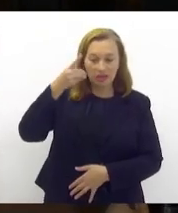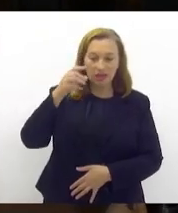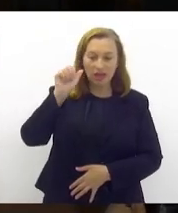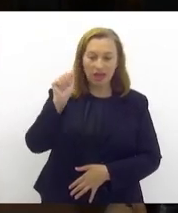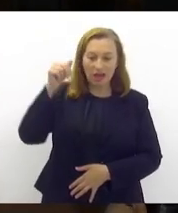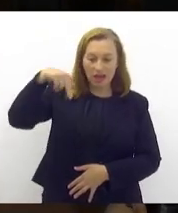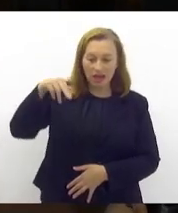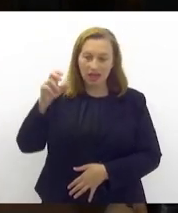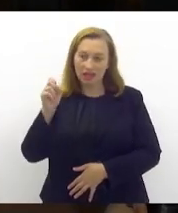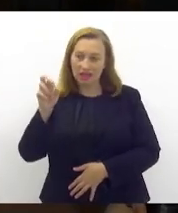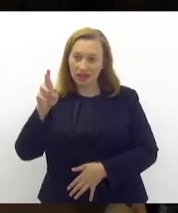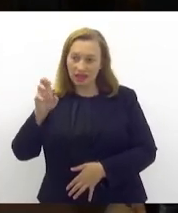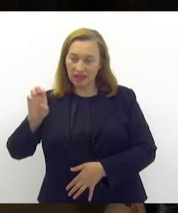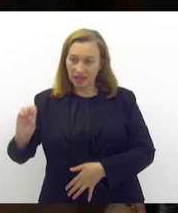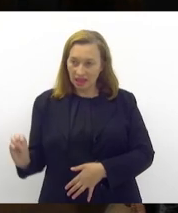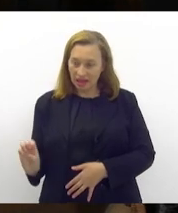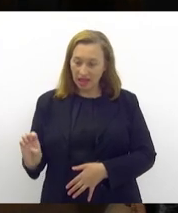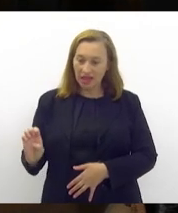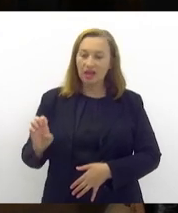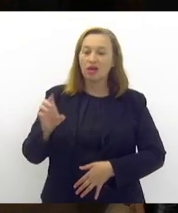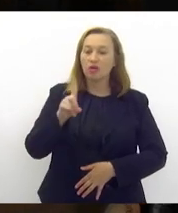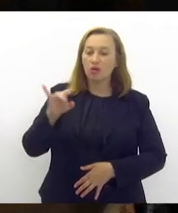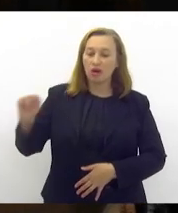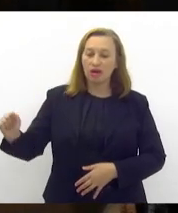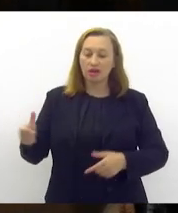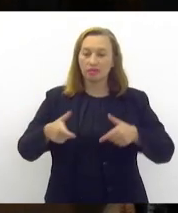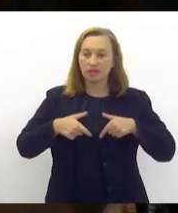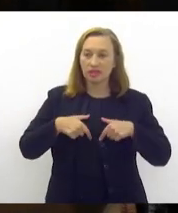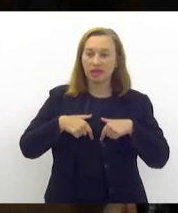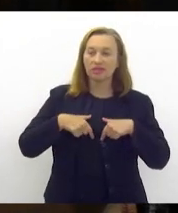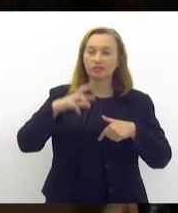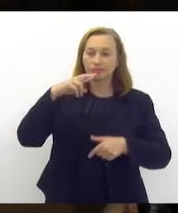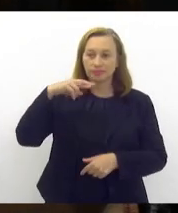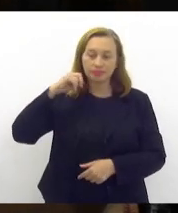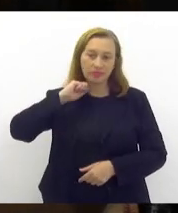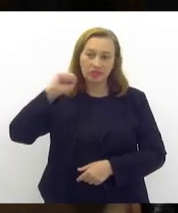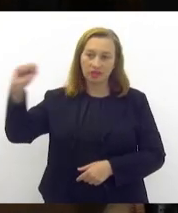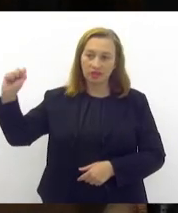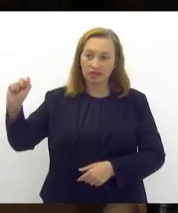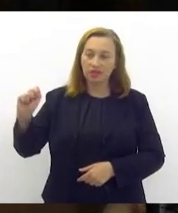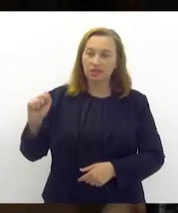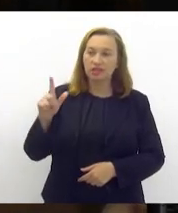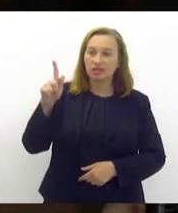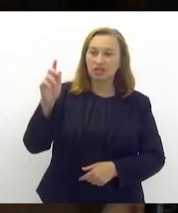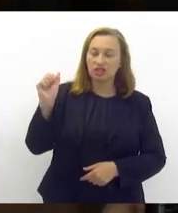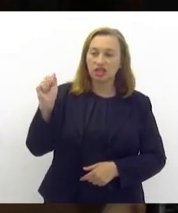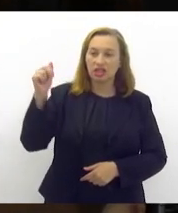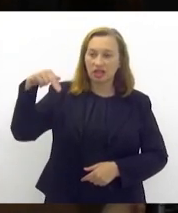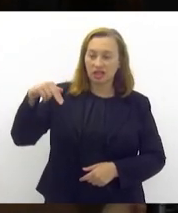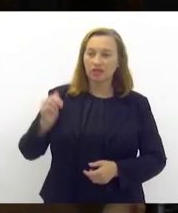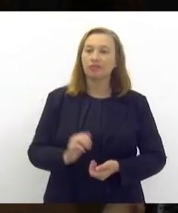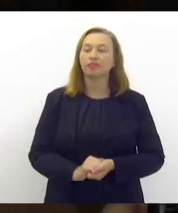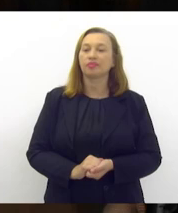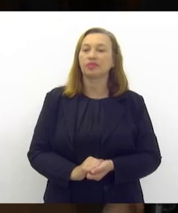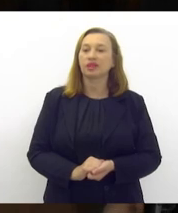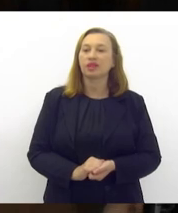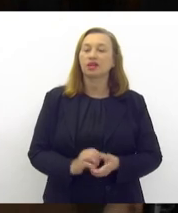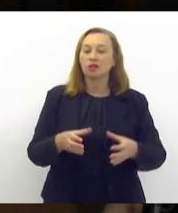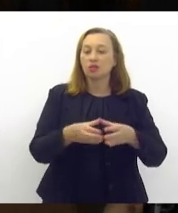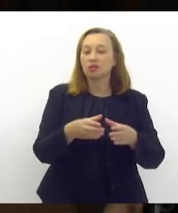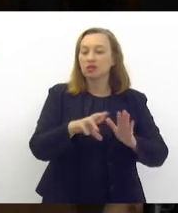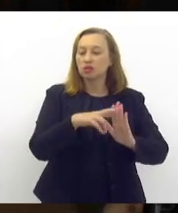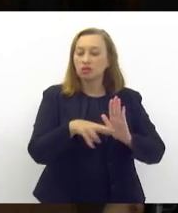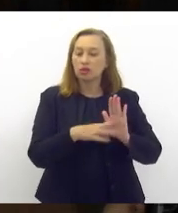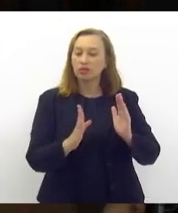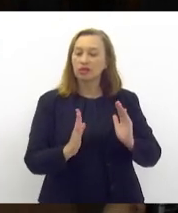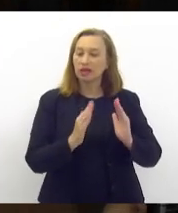Correia, que concede a medalha Tiradentes e o respectivo diploma Jean Paul Terra Prats. Parecer da Comissão de Normas